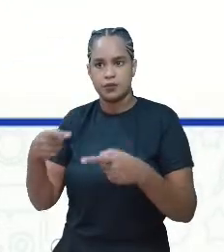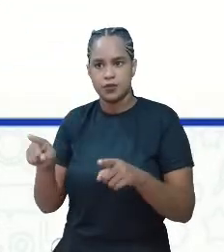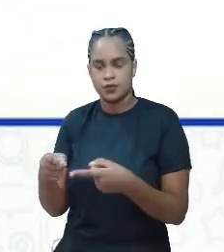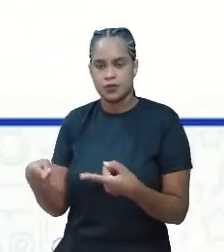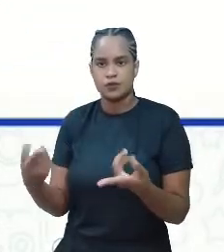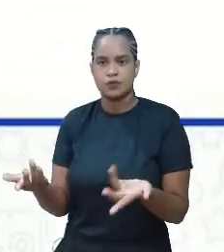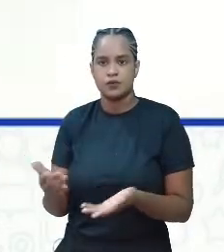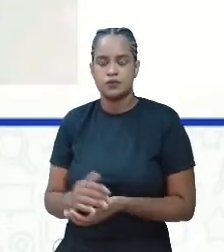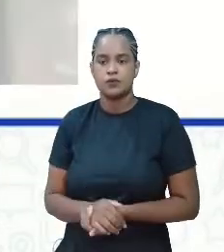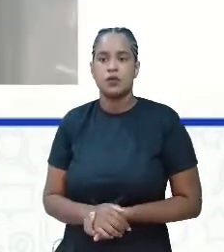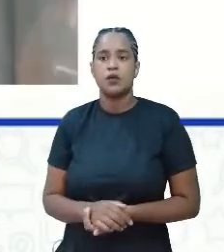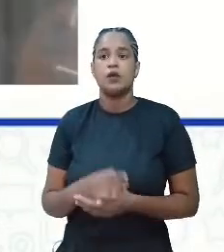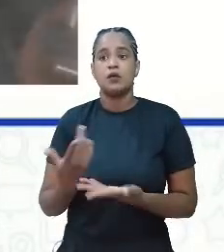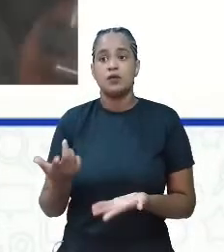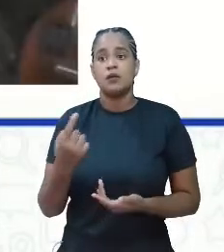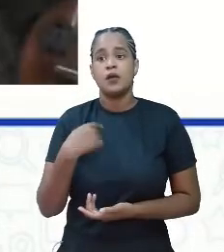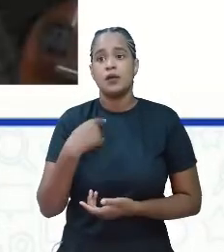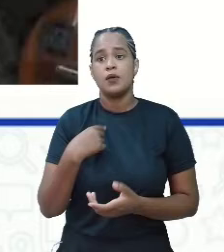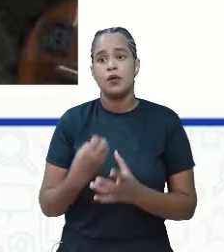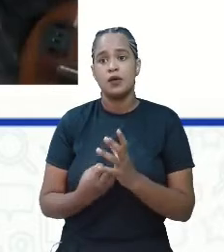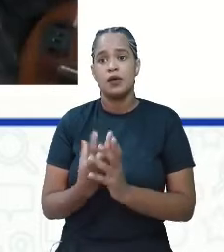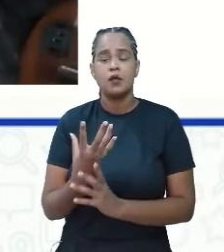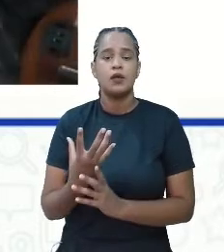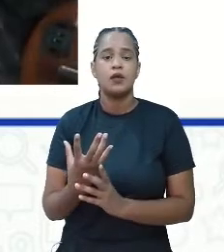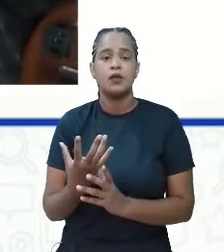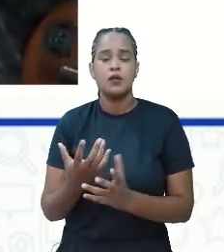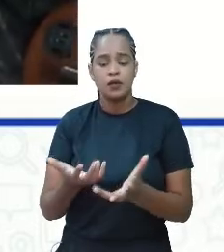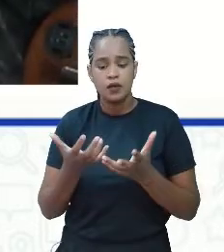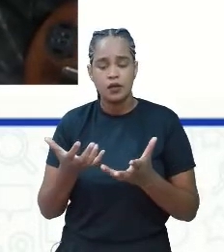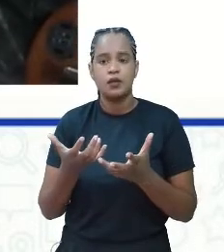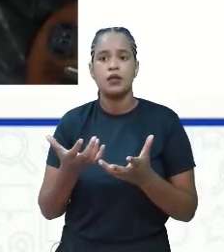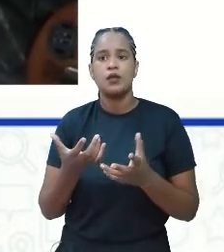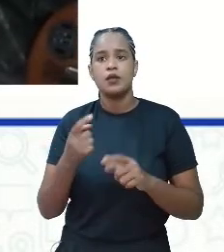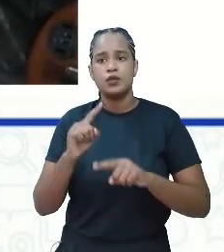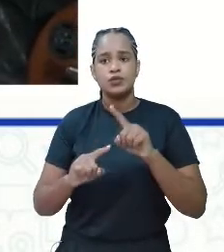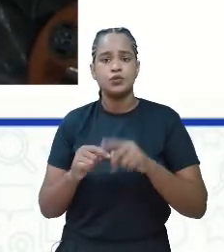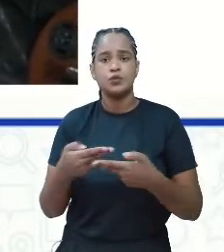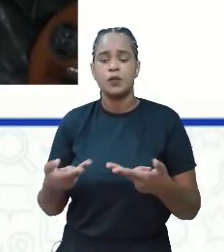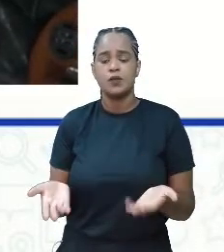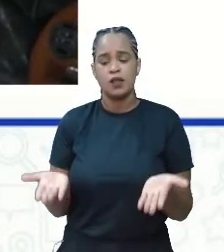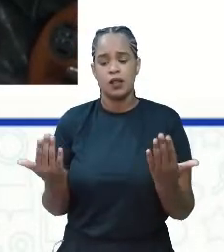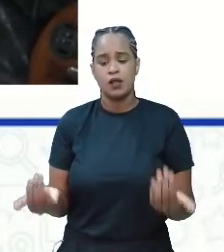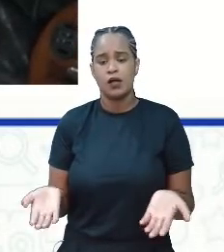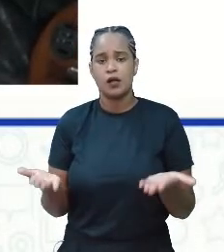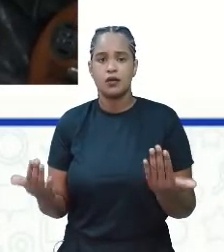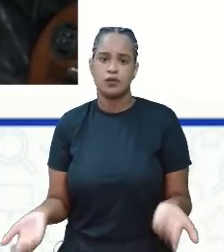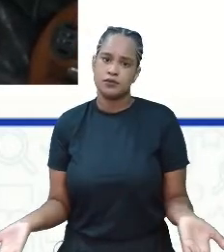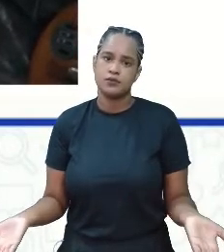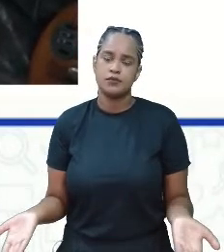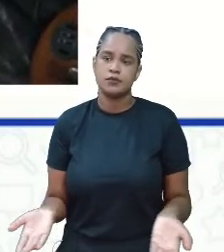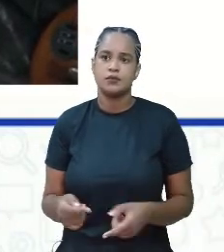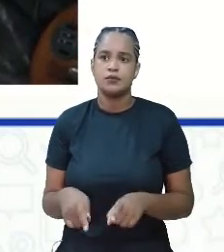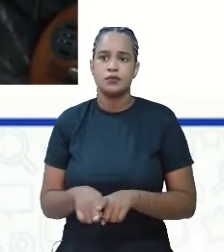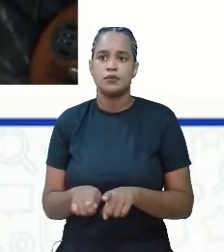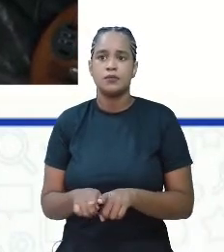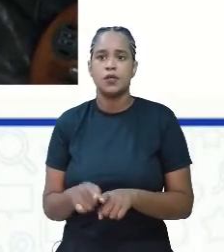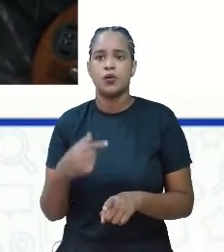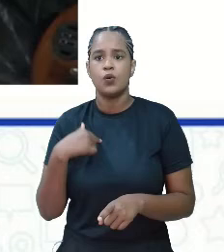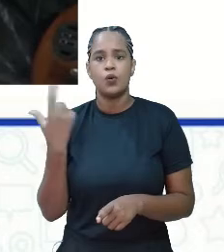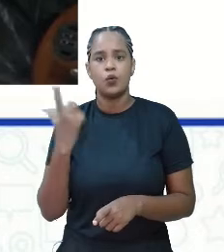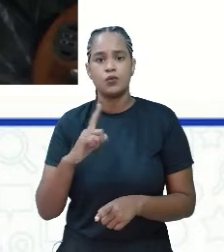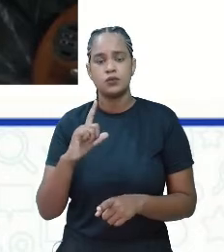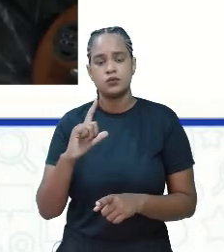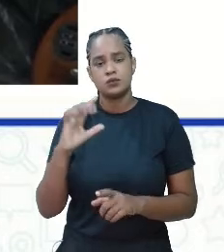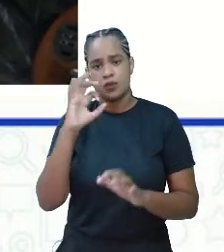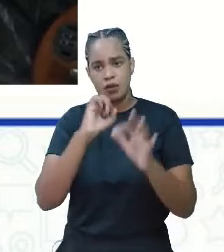pertinente um instrumento leve que eu pudesse levar para casa, guardar, e que aguentasse essa umidade, essa água que a gente respira,